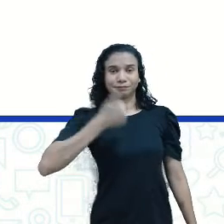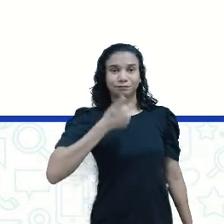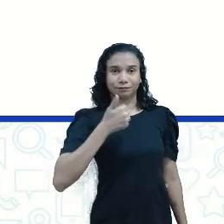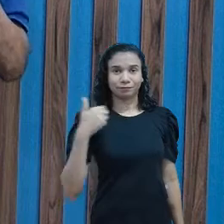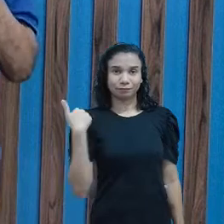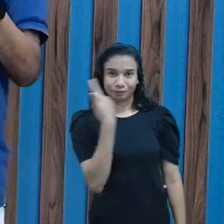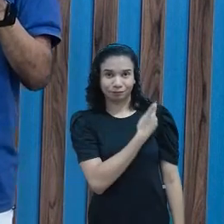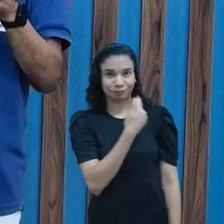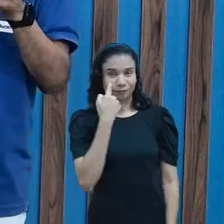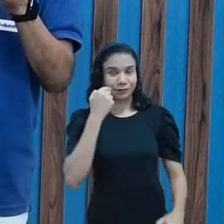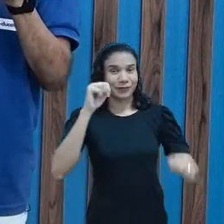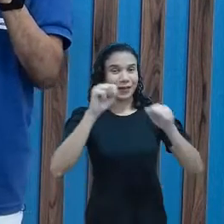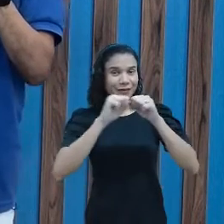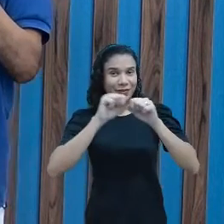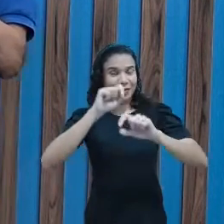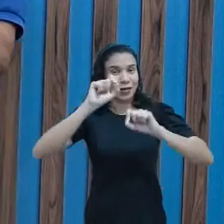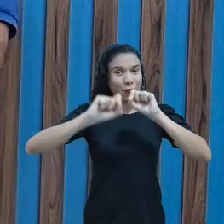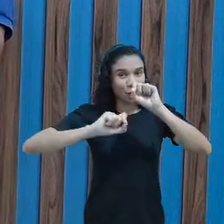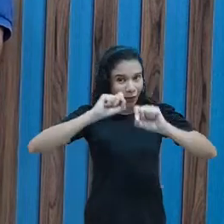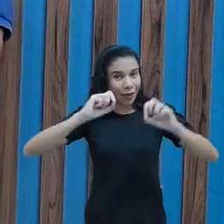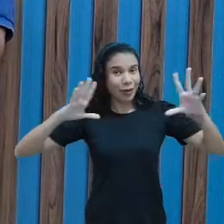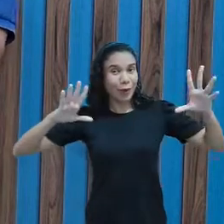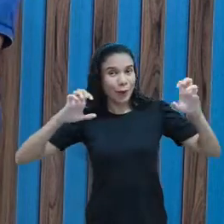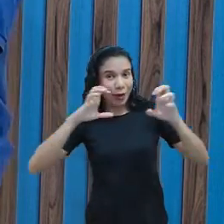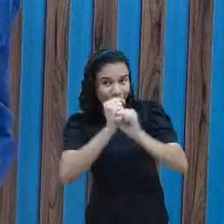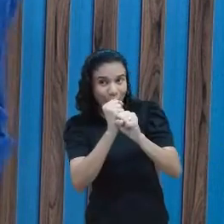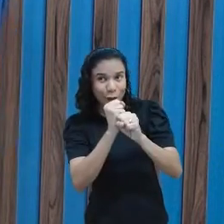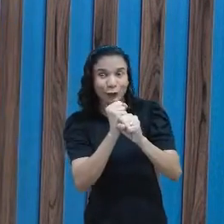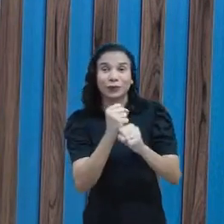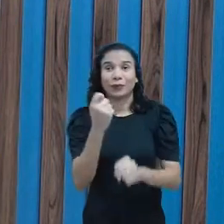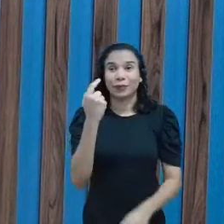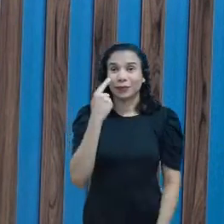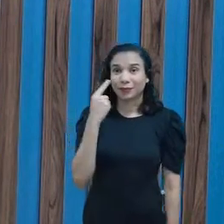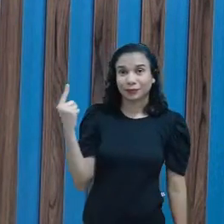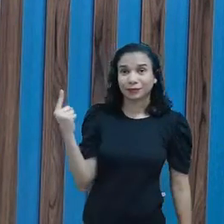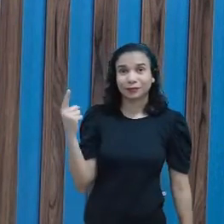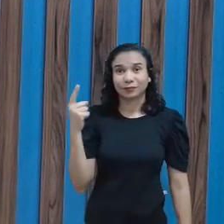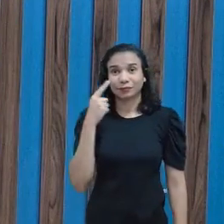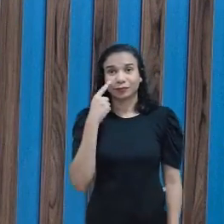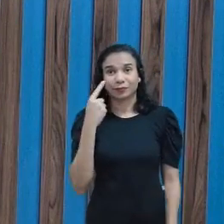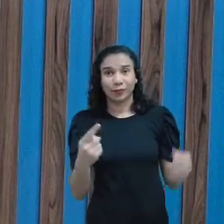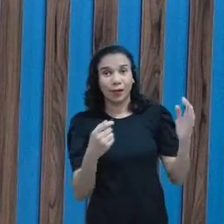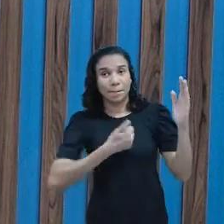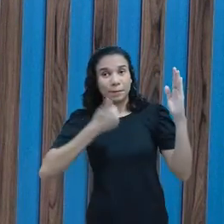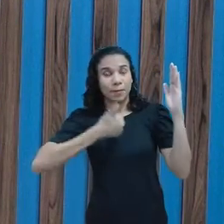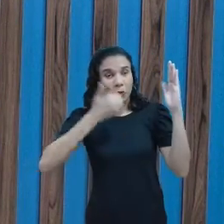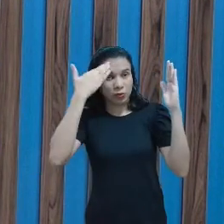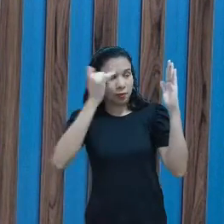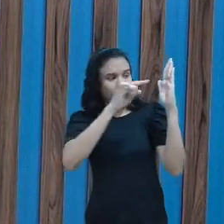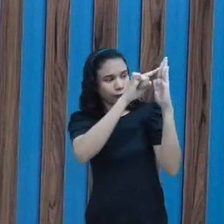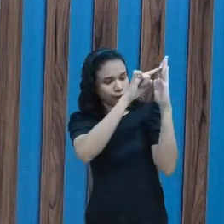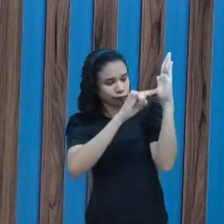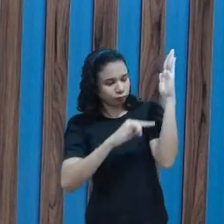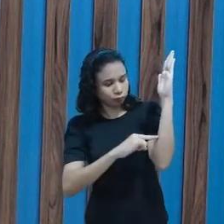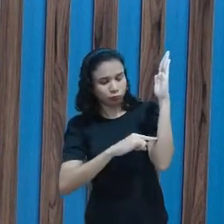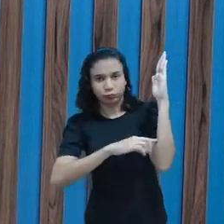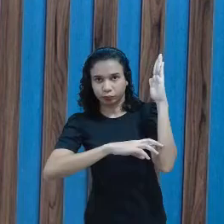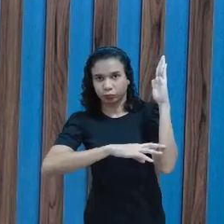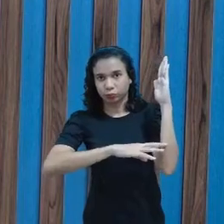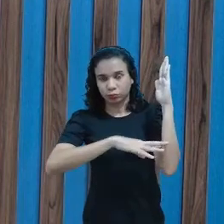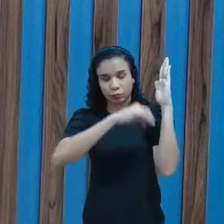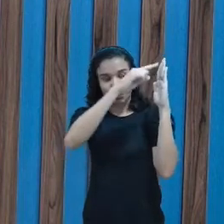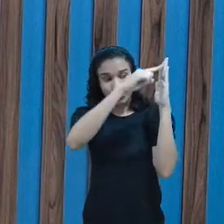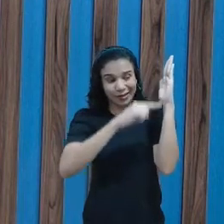a gente vai fazer calcular, a gente vai vir aqui, ó, essa distância daqui para cá, ó, vai calcular isso aqui, ó, primeira coisa, tá